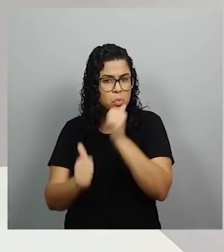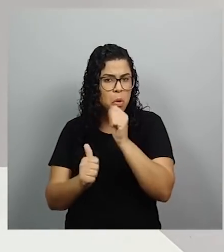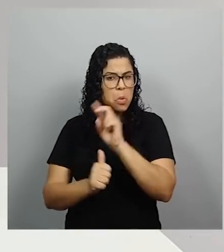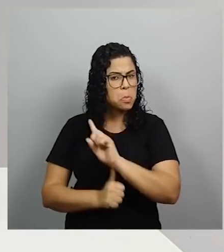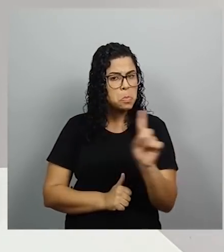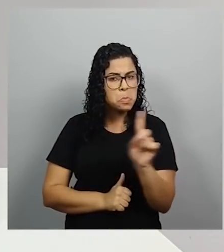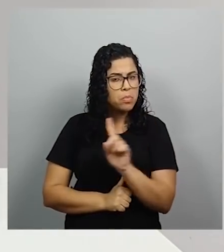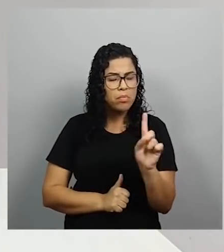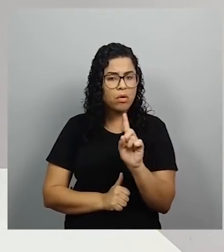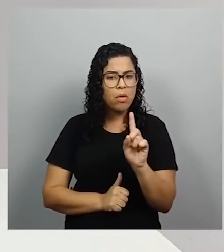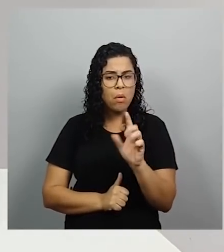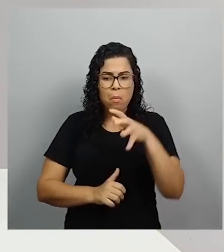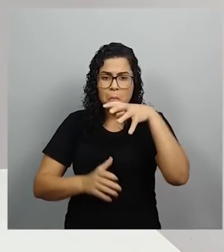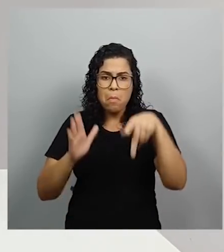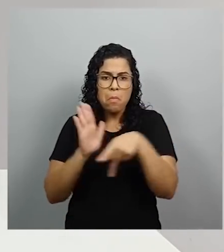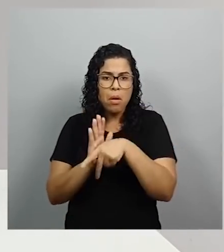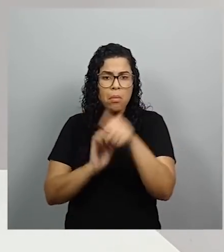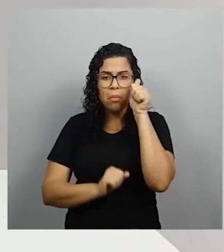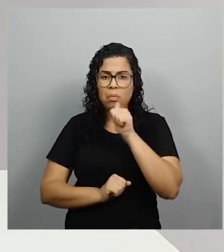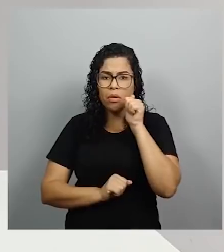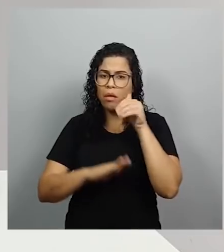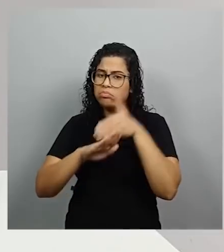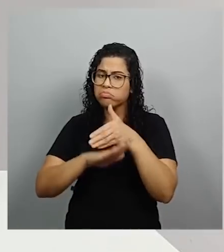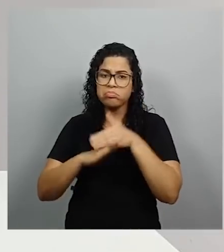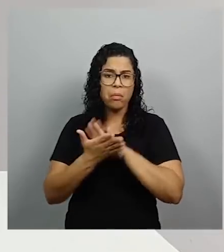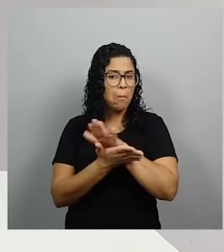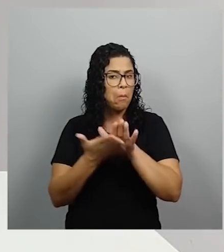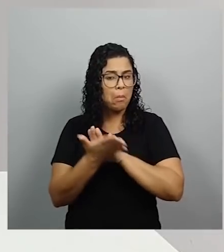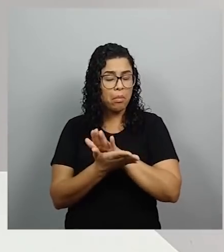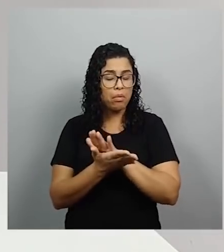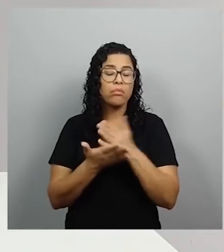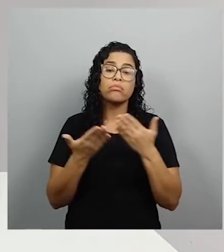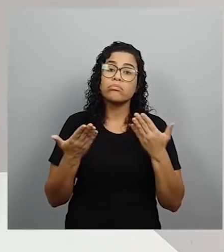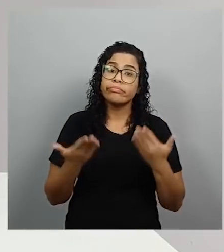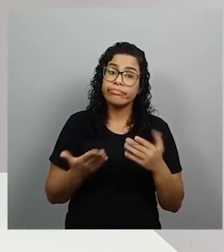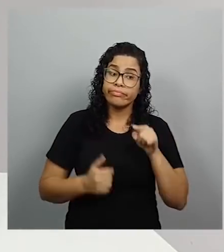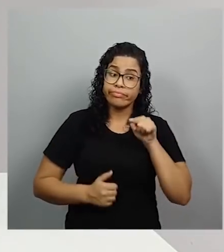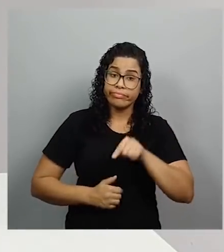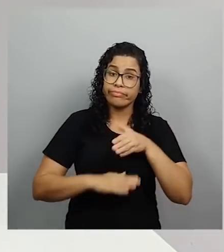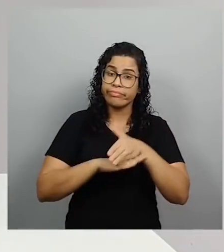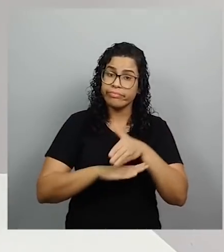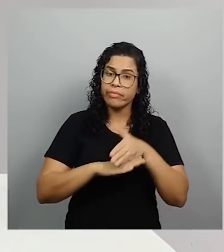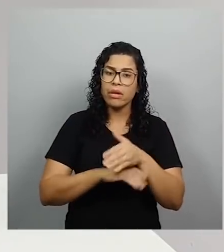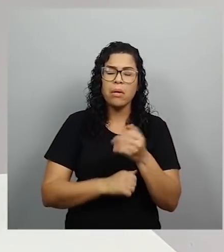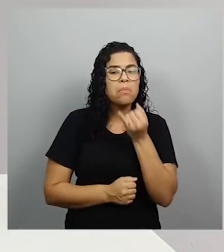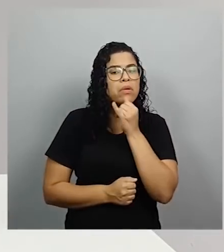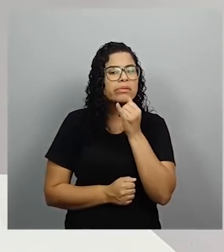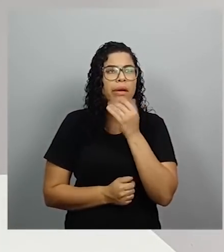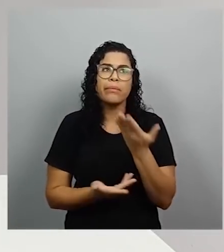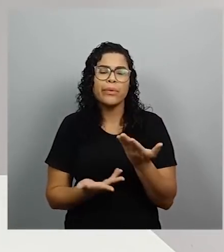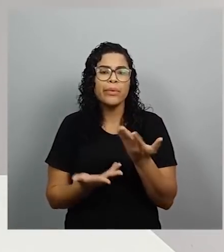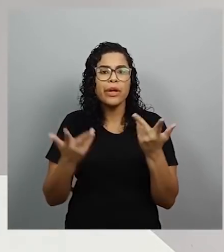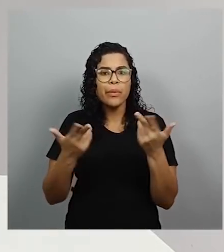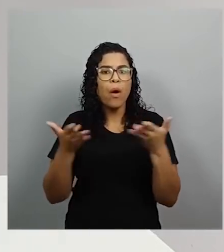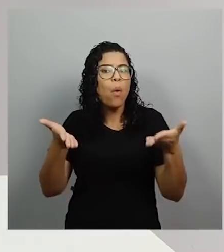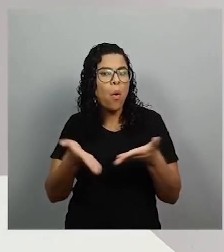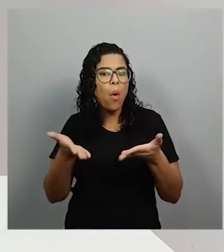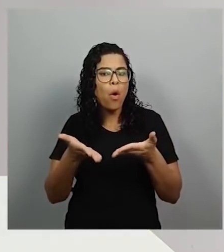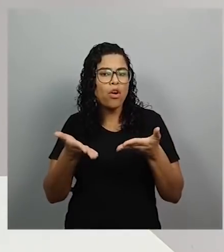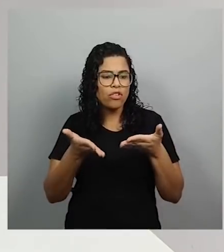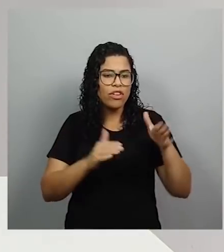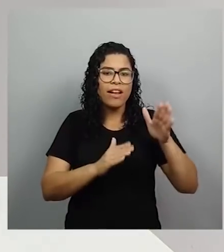ser um lugar ocupado pelas mulheres. Essa participação extraoficial era tipo quando você brinca com seu irmão